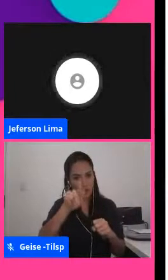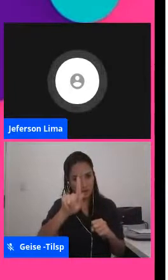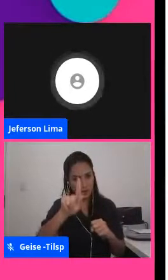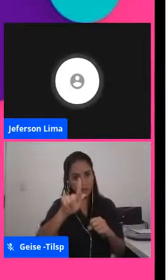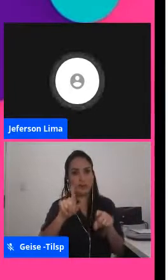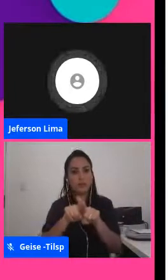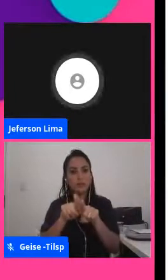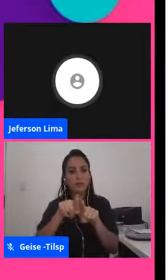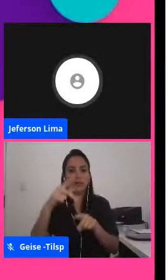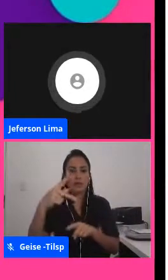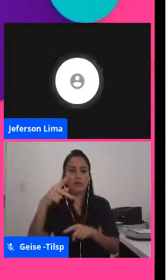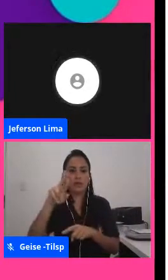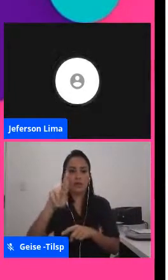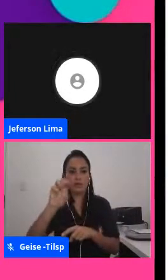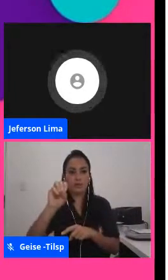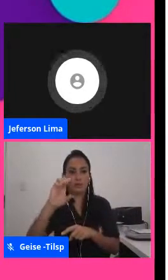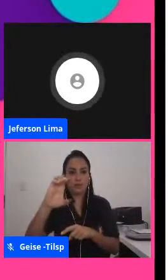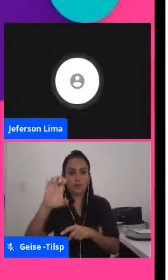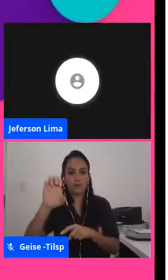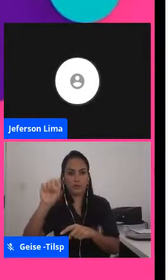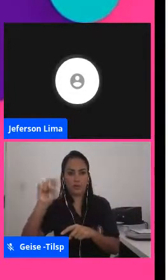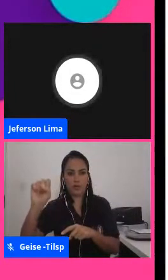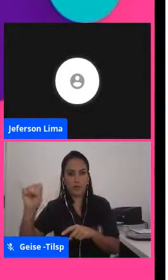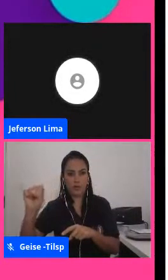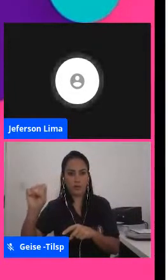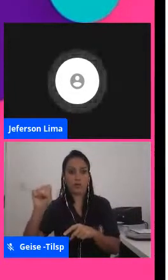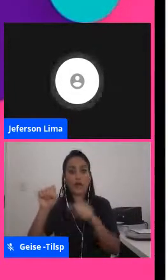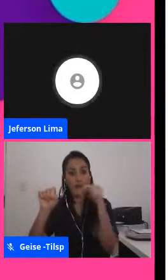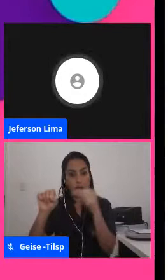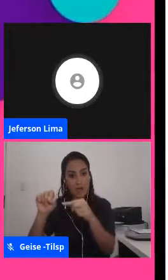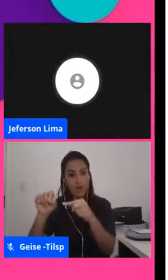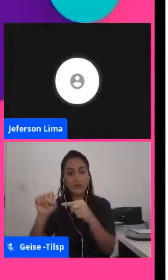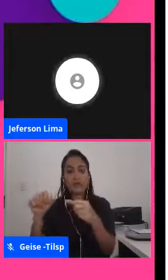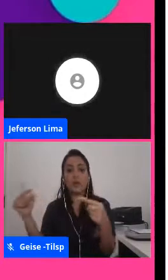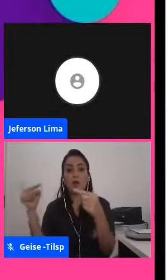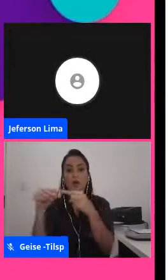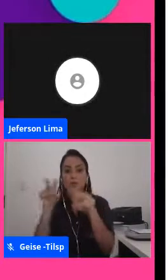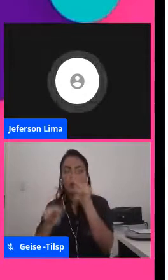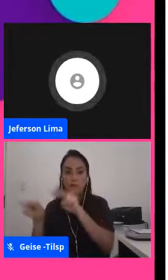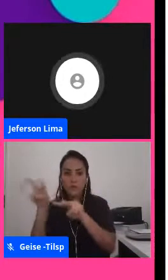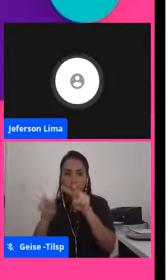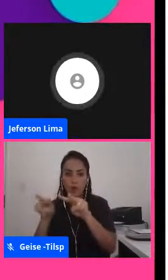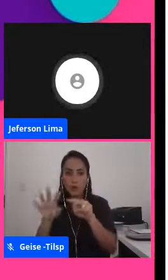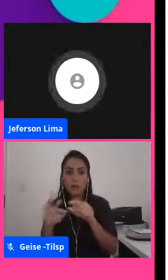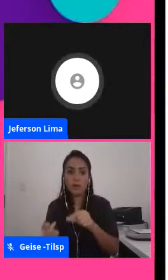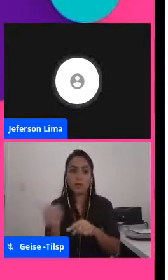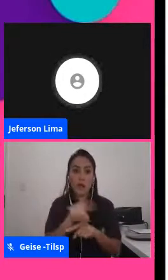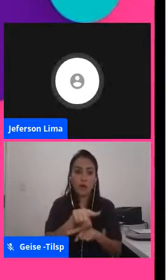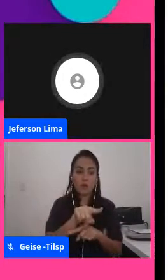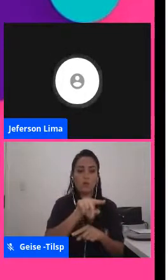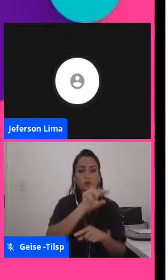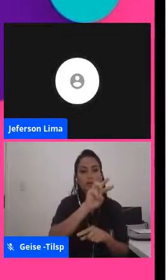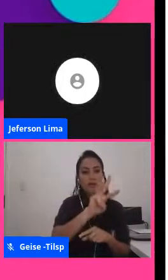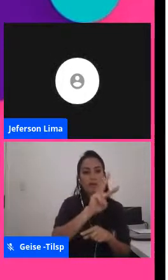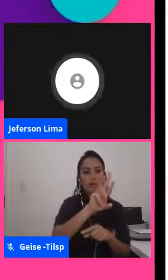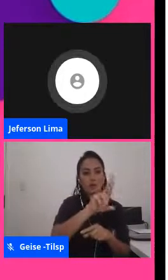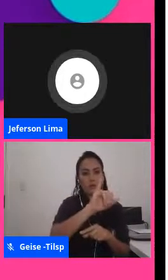ela é voltada para visual. E a Wiring, né, que aí foi estendida e veio a se tornar o Arduino,